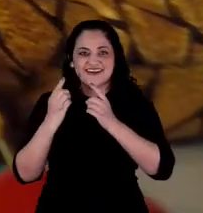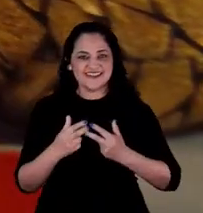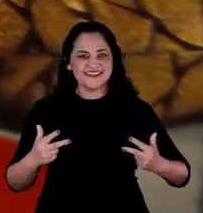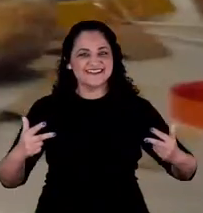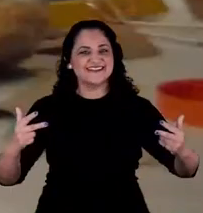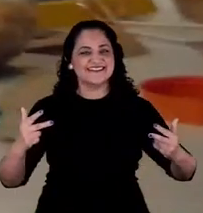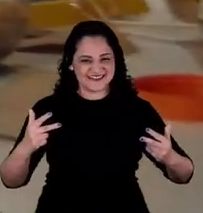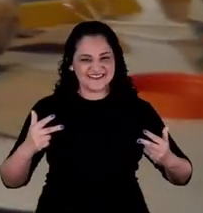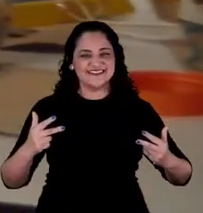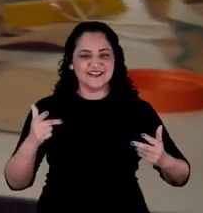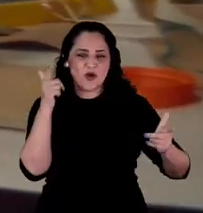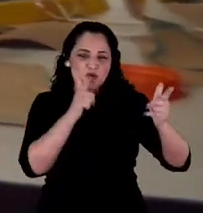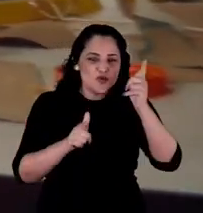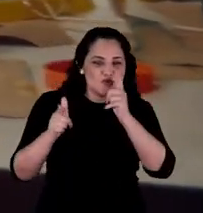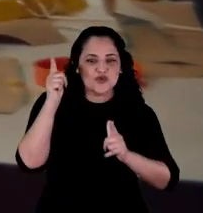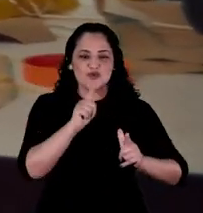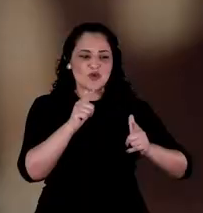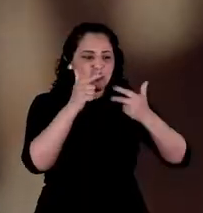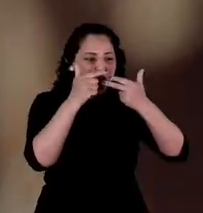conquistas